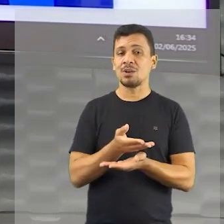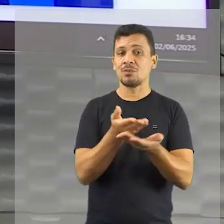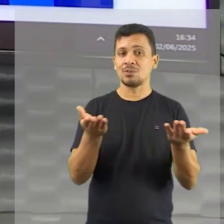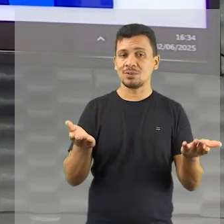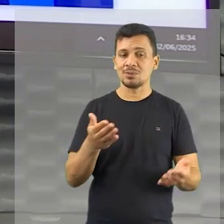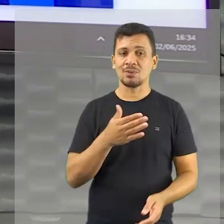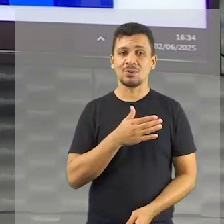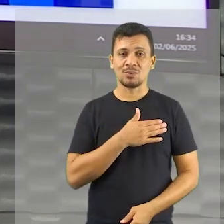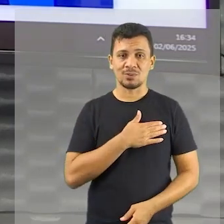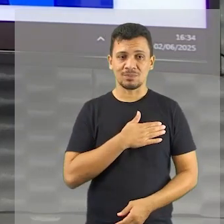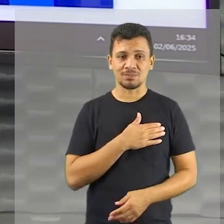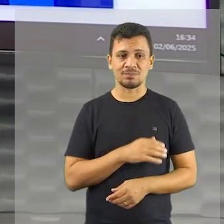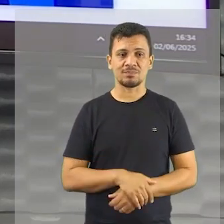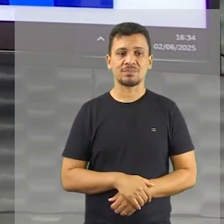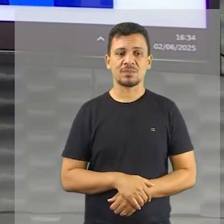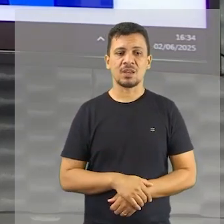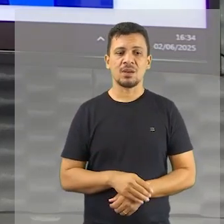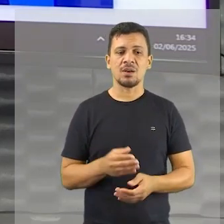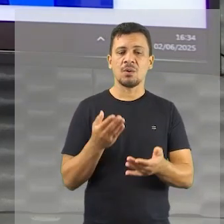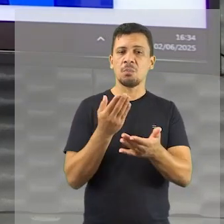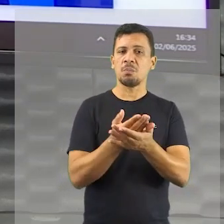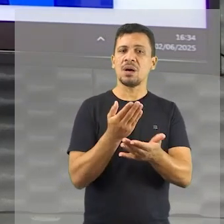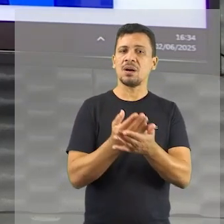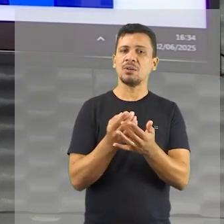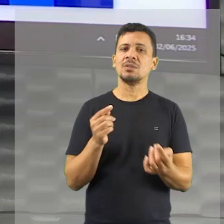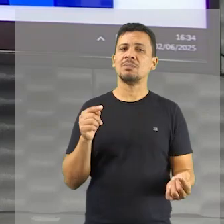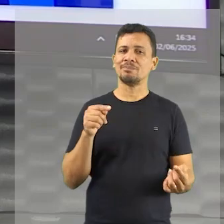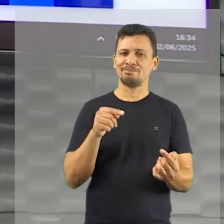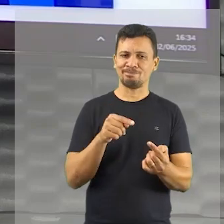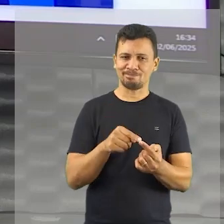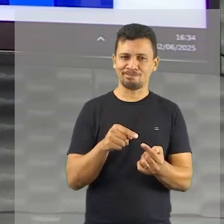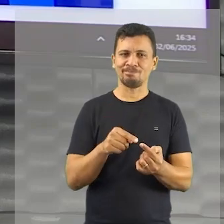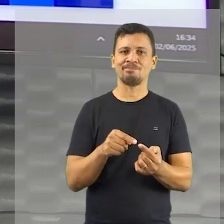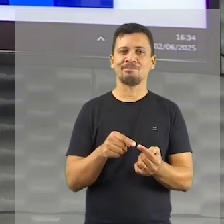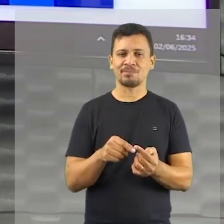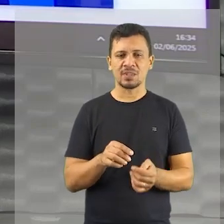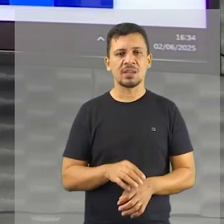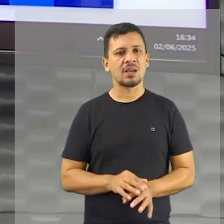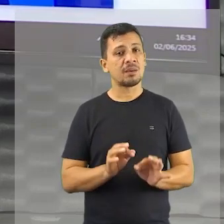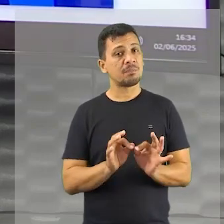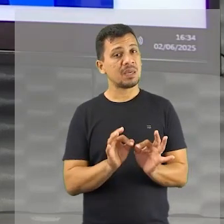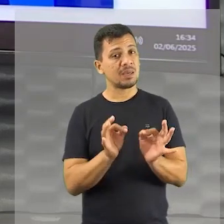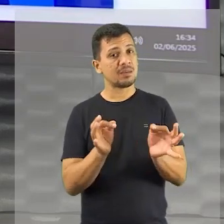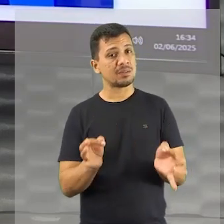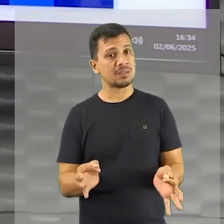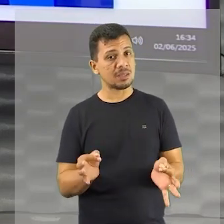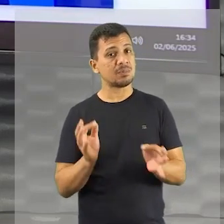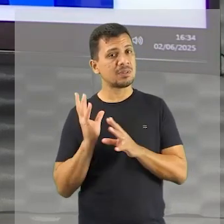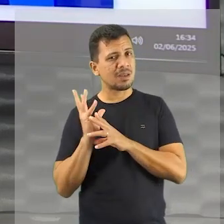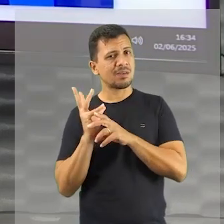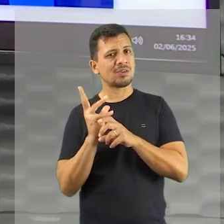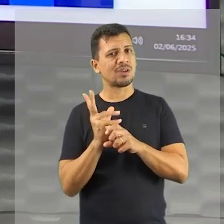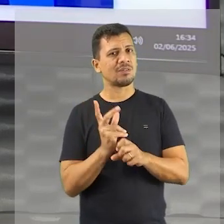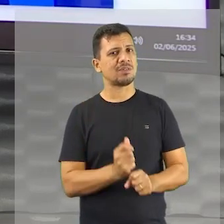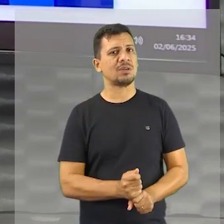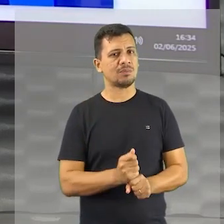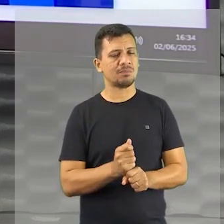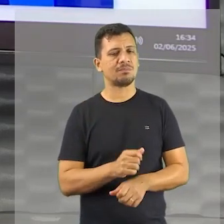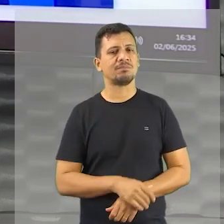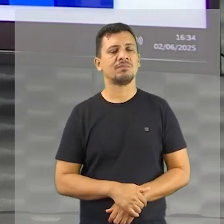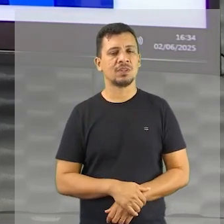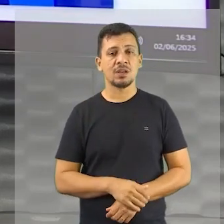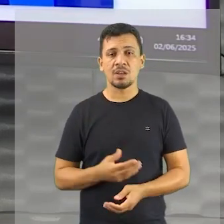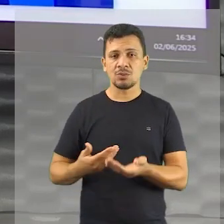gostando, tá? Tá sendo uma aula bem objetiva, bem simples, tá? De revisarmos,